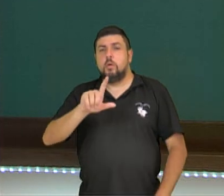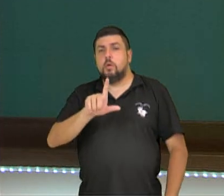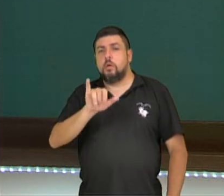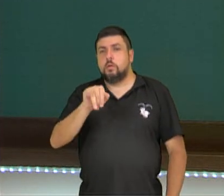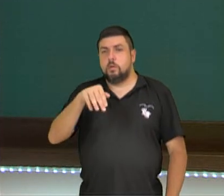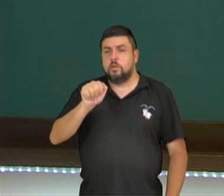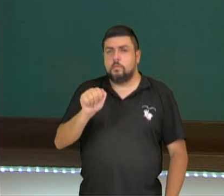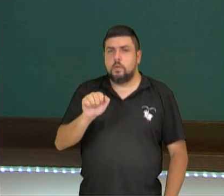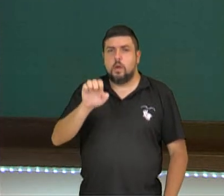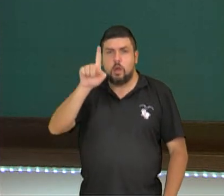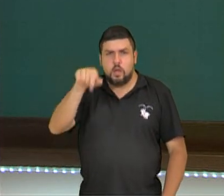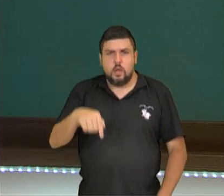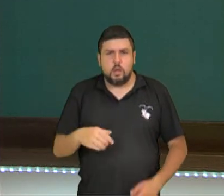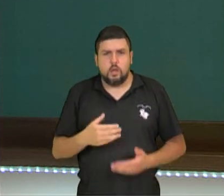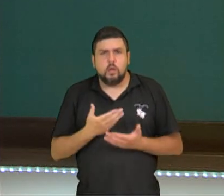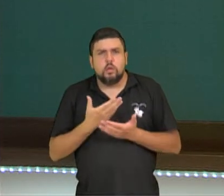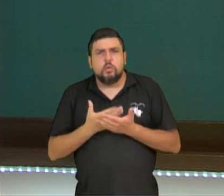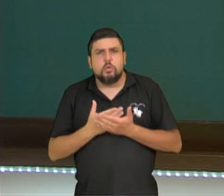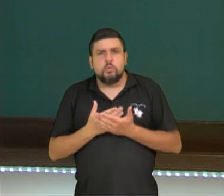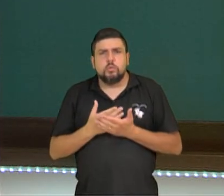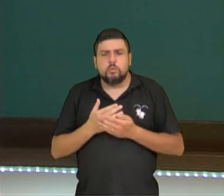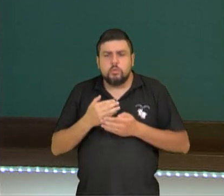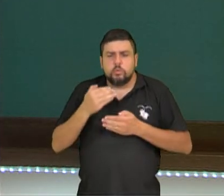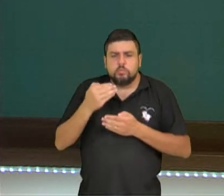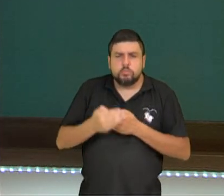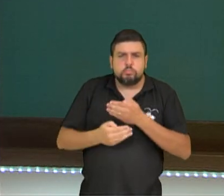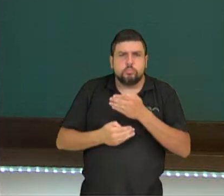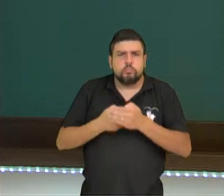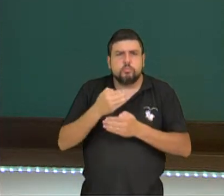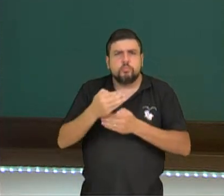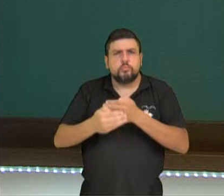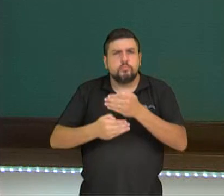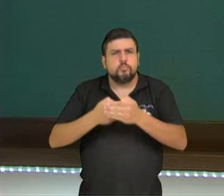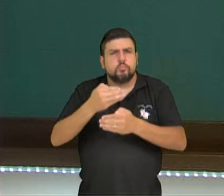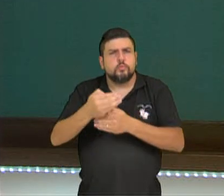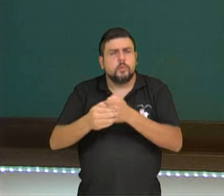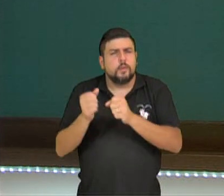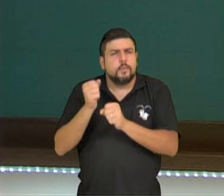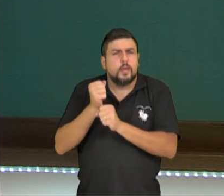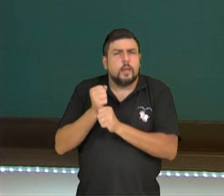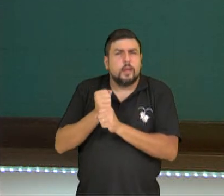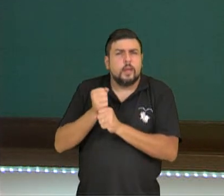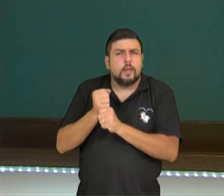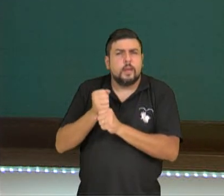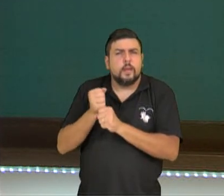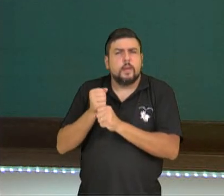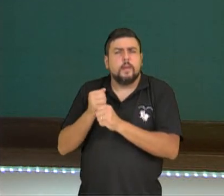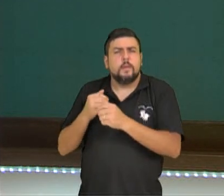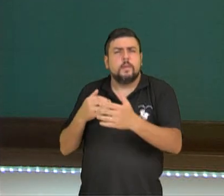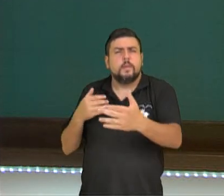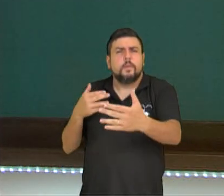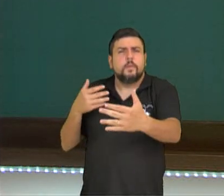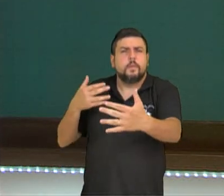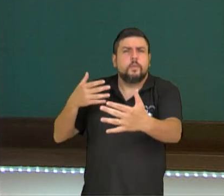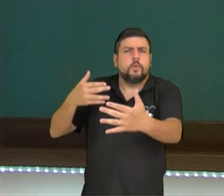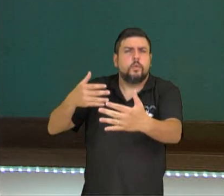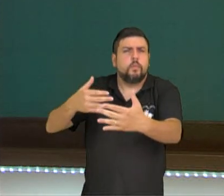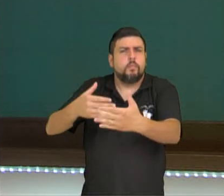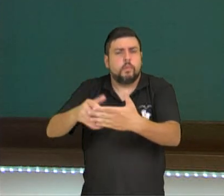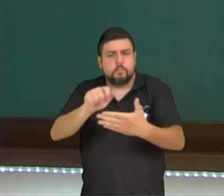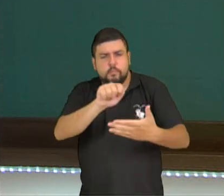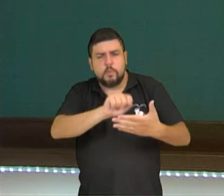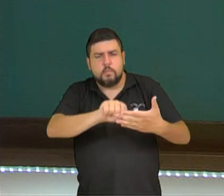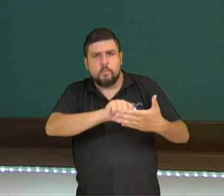tempos, ou seja, o estudo de um longo período, observando que o tempo atmosférico é semelhante em